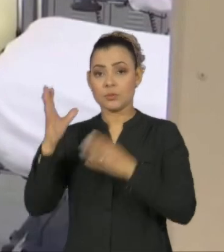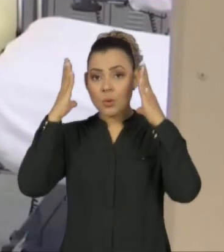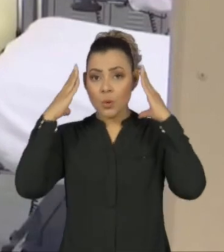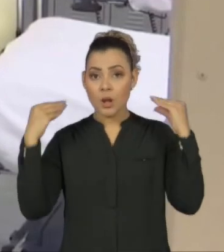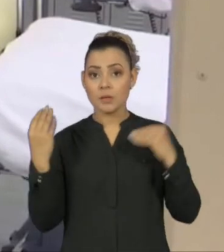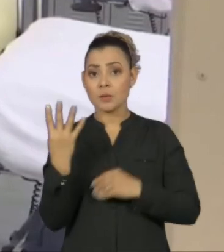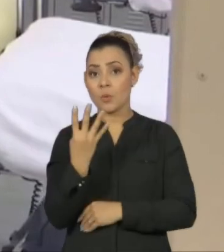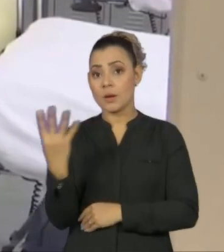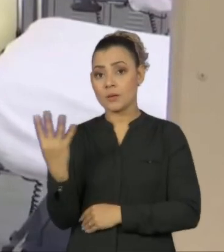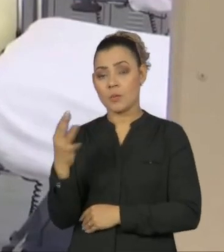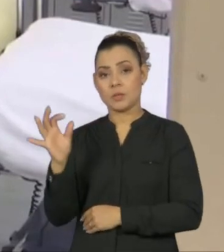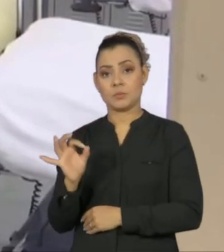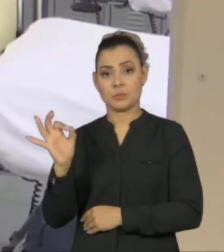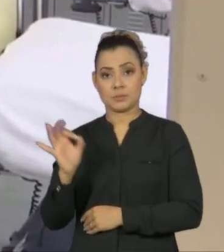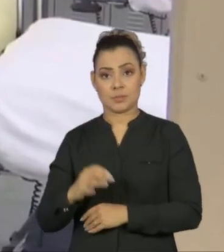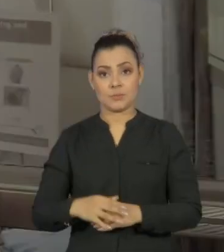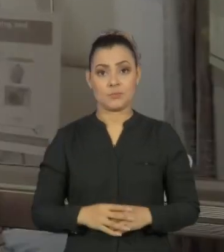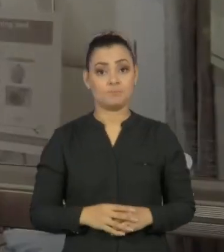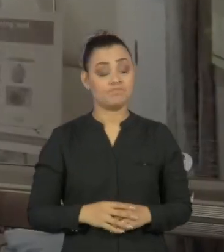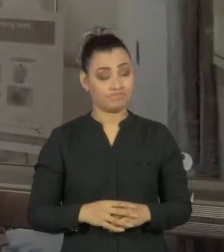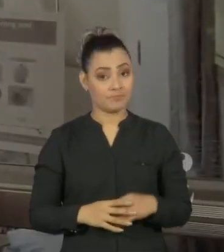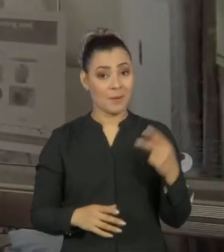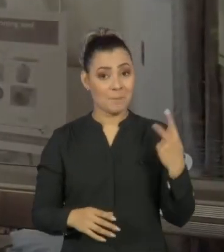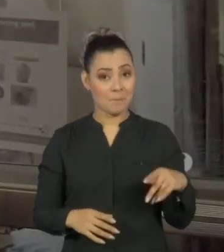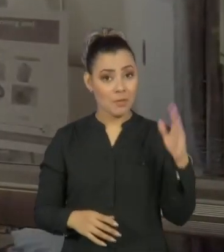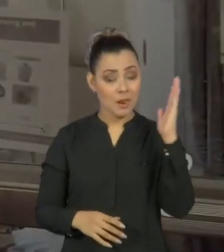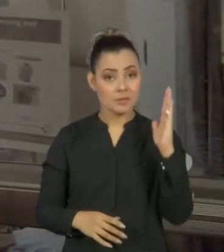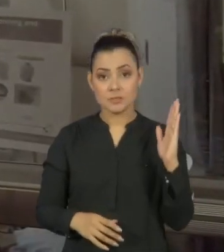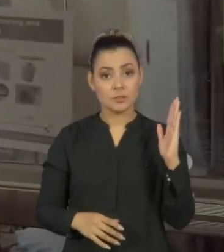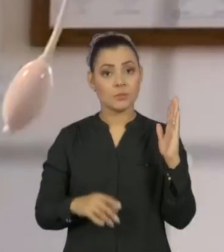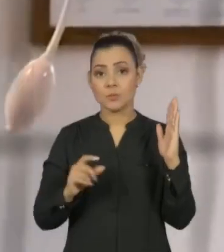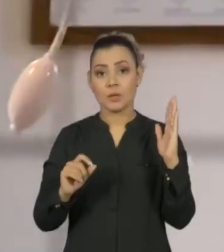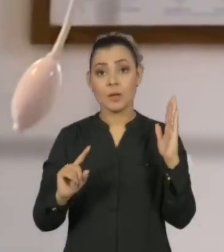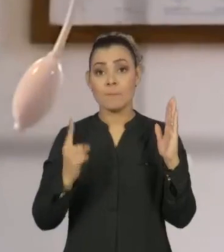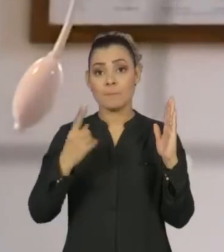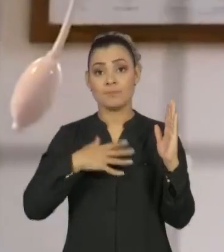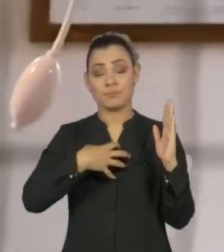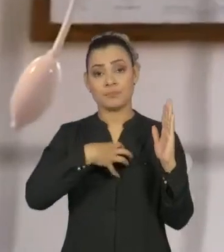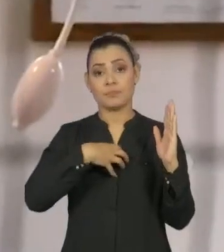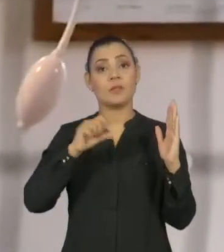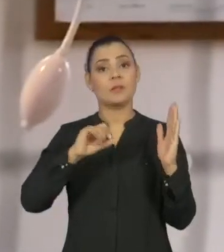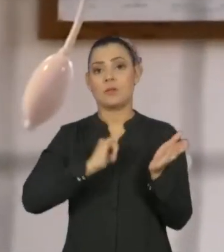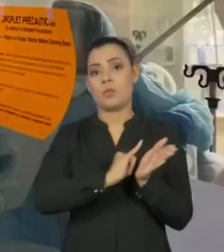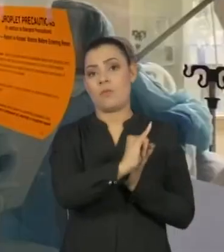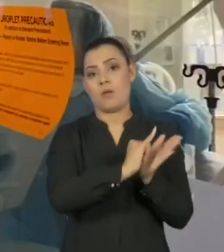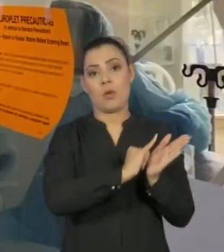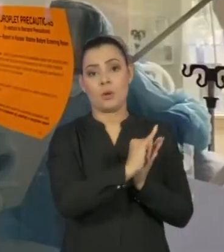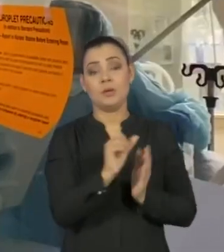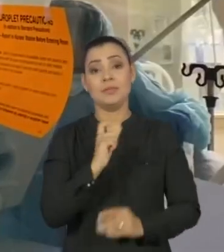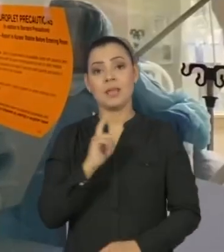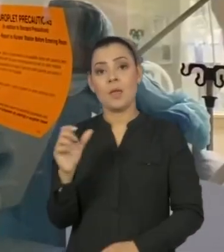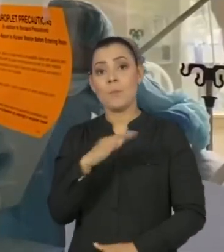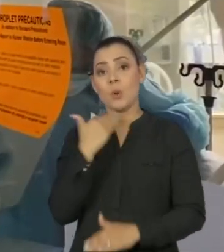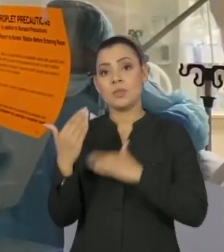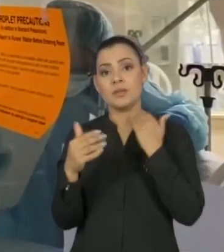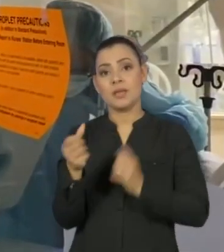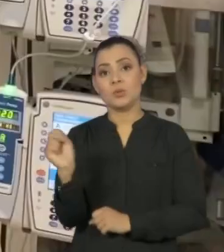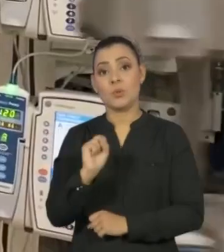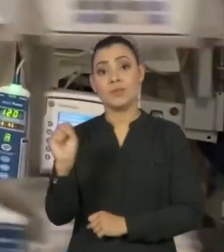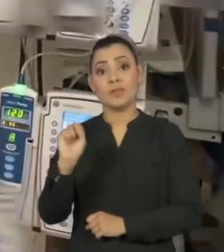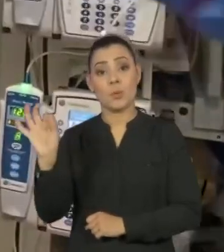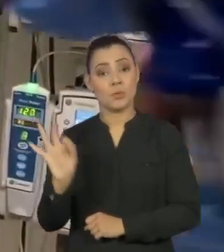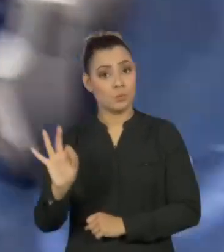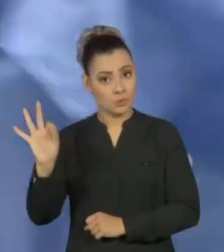onde chega a 44%. O Brasil só perde para a cidade de Nova York, que apresenta taxa de mortalidade em